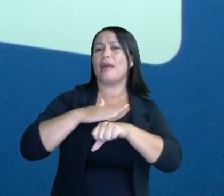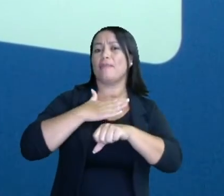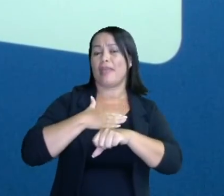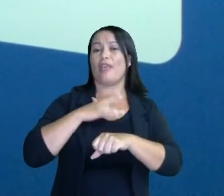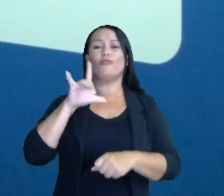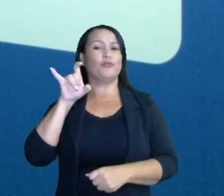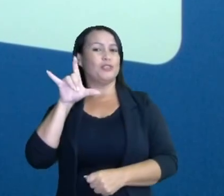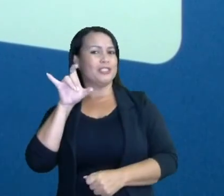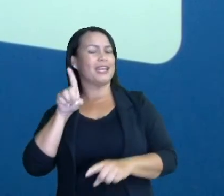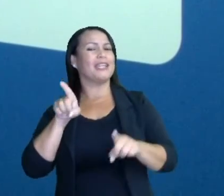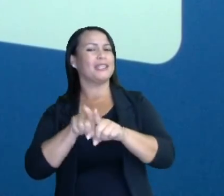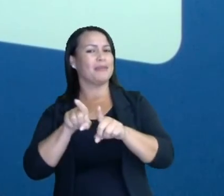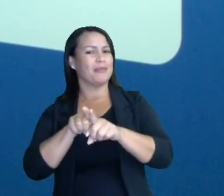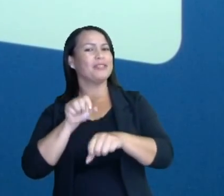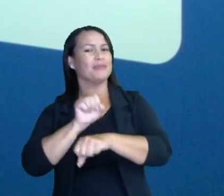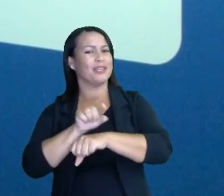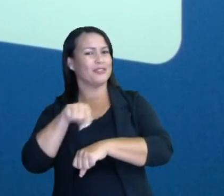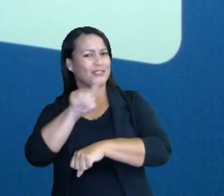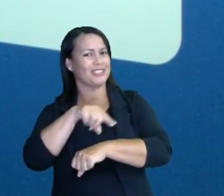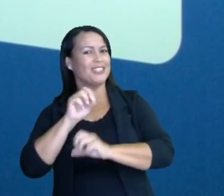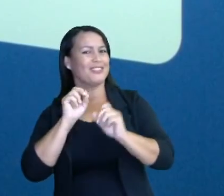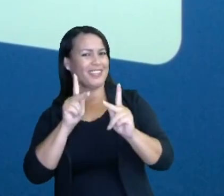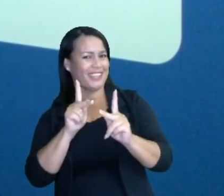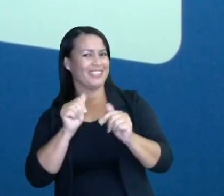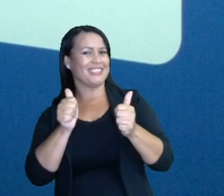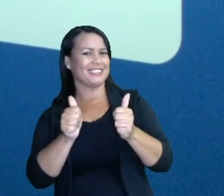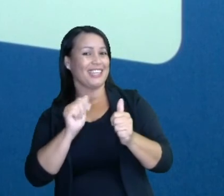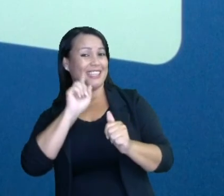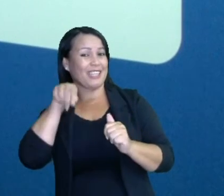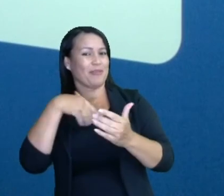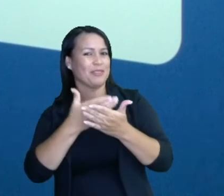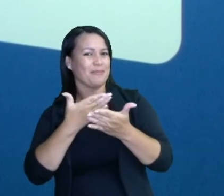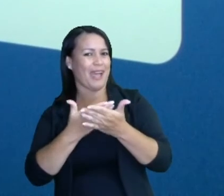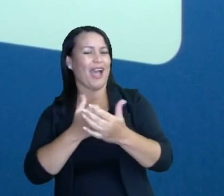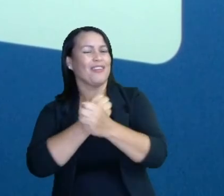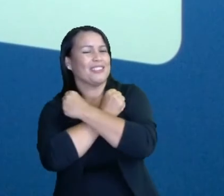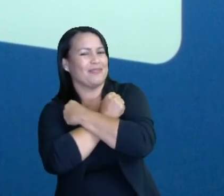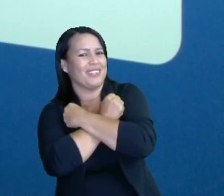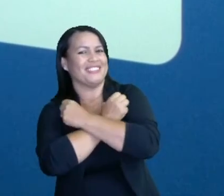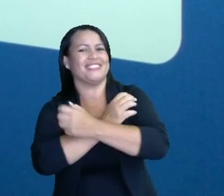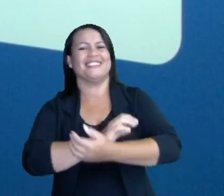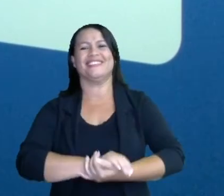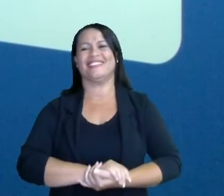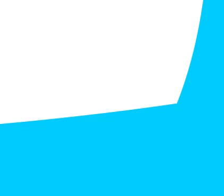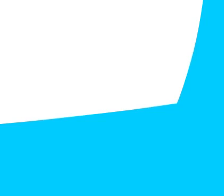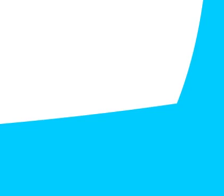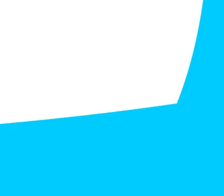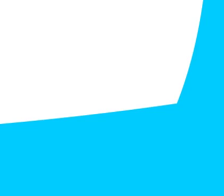estarei lá no Instagram esperando vocês, tá bom? Até a próxima aula. Um grande abraço.